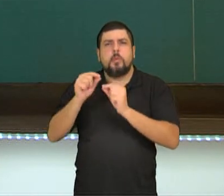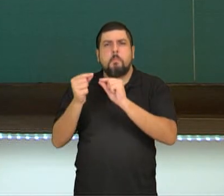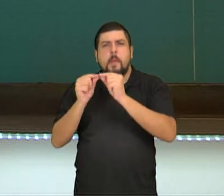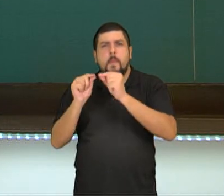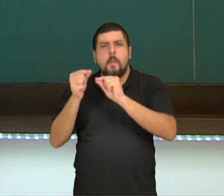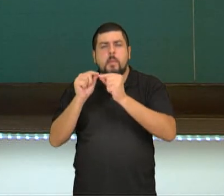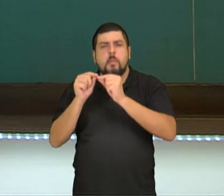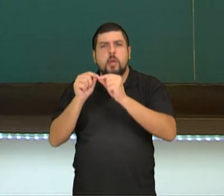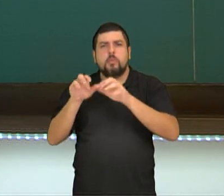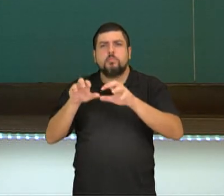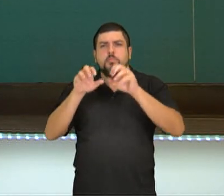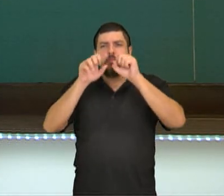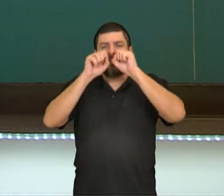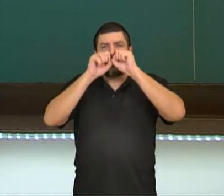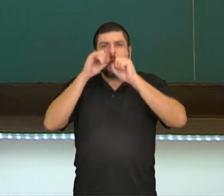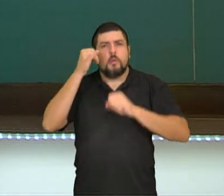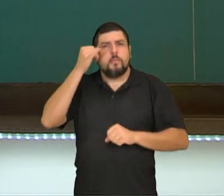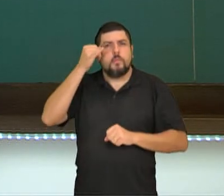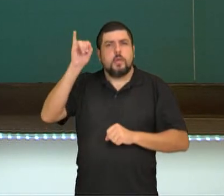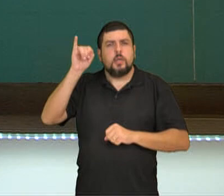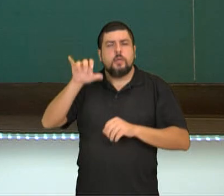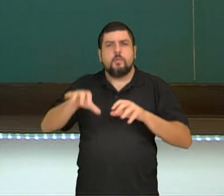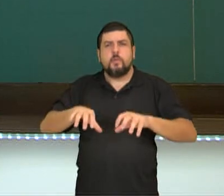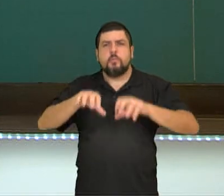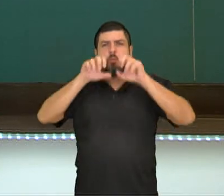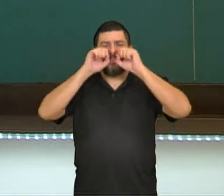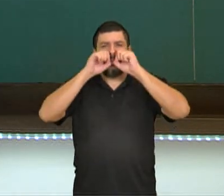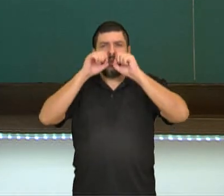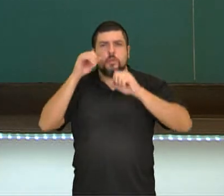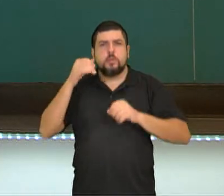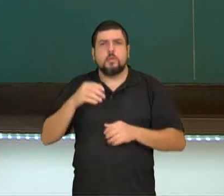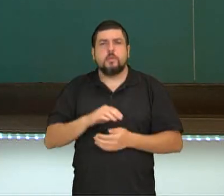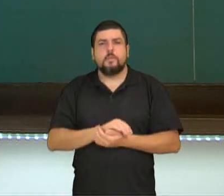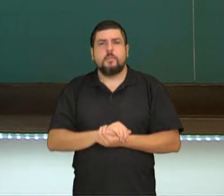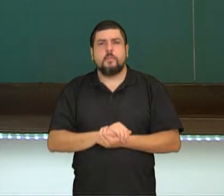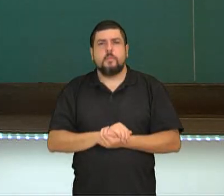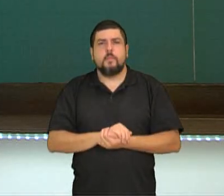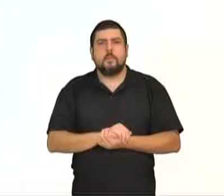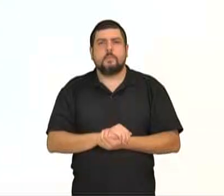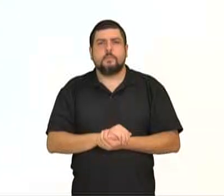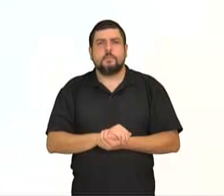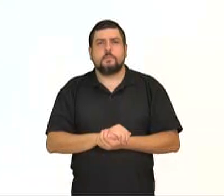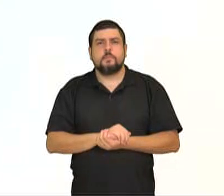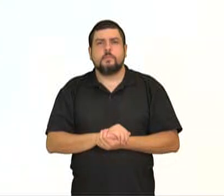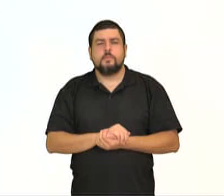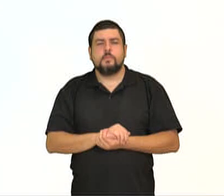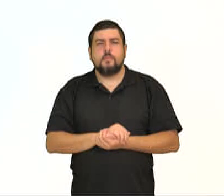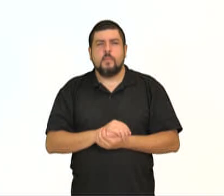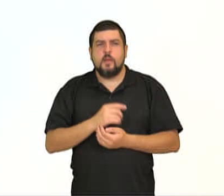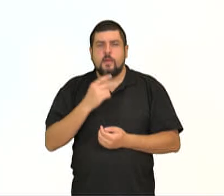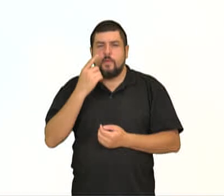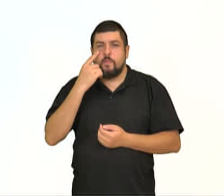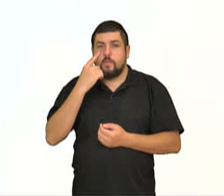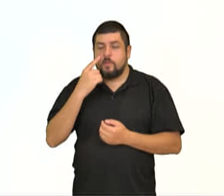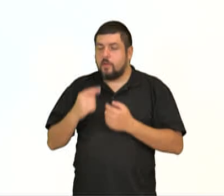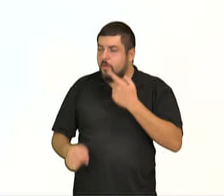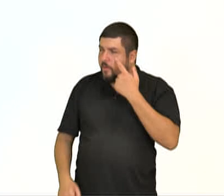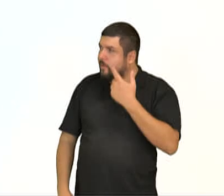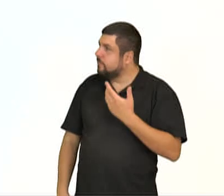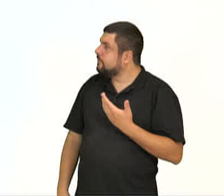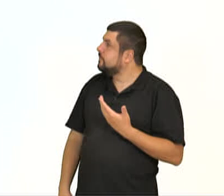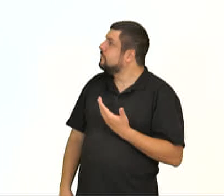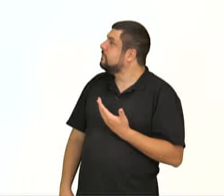vai dificultar as infecções respiratórias, tá? Então, olha só essa imagem de microscópio aqui, que legal.